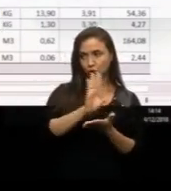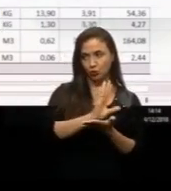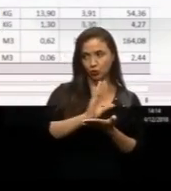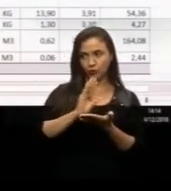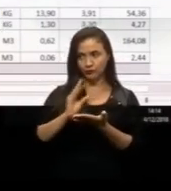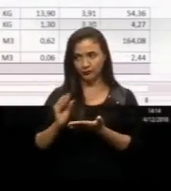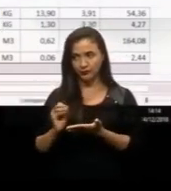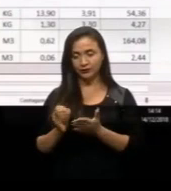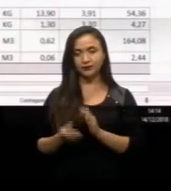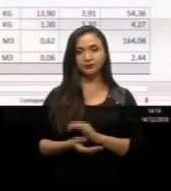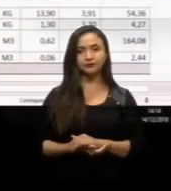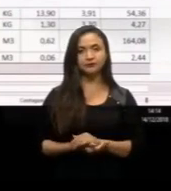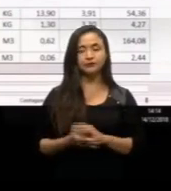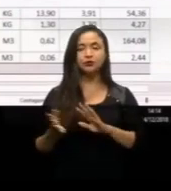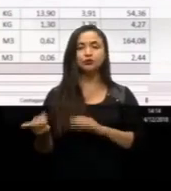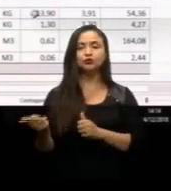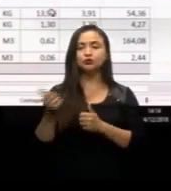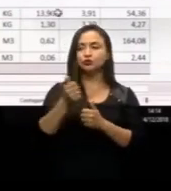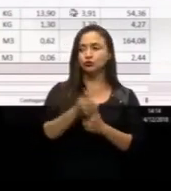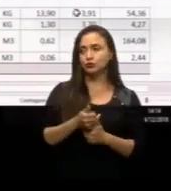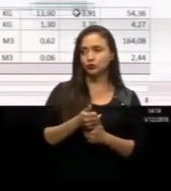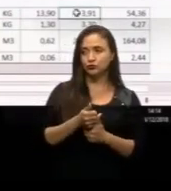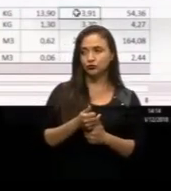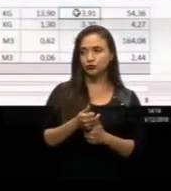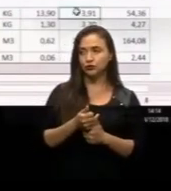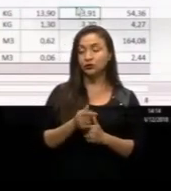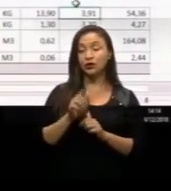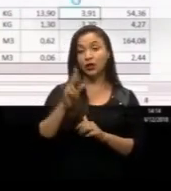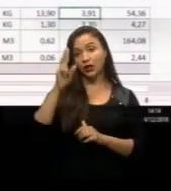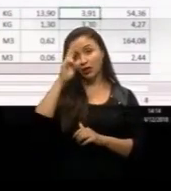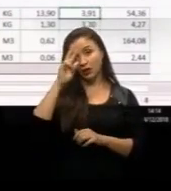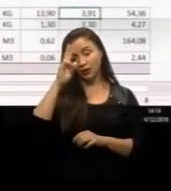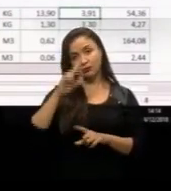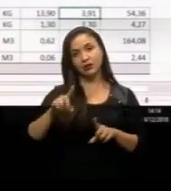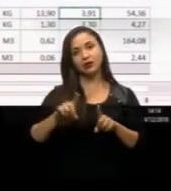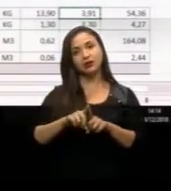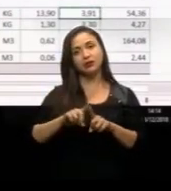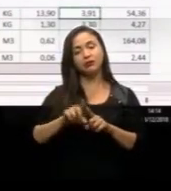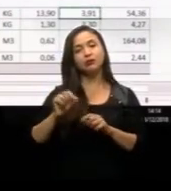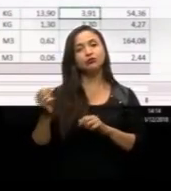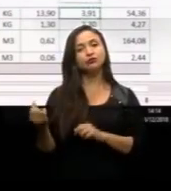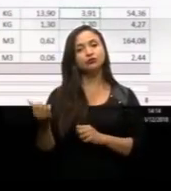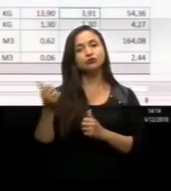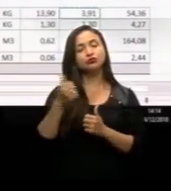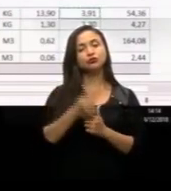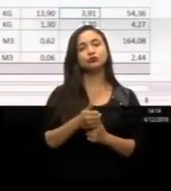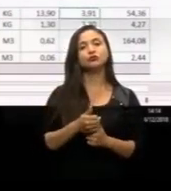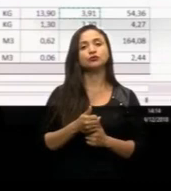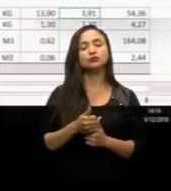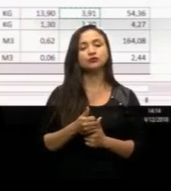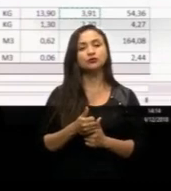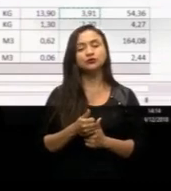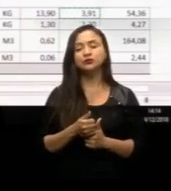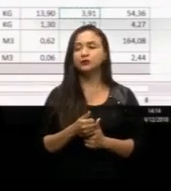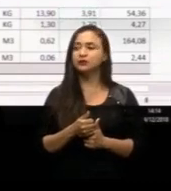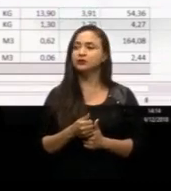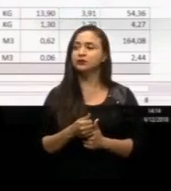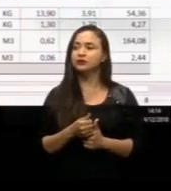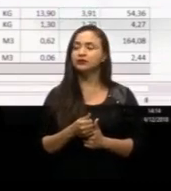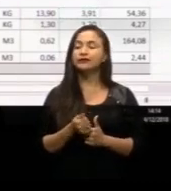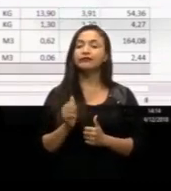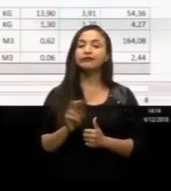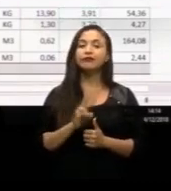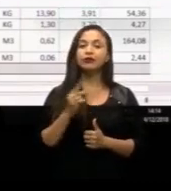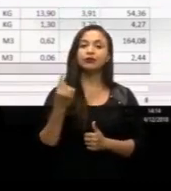essa e substituir ela aqui. Só que daí tem que lembrar também de substituir o nosso